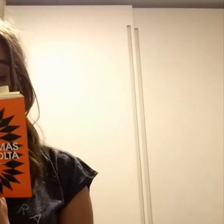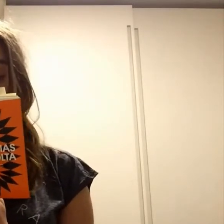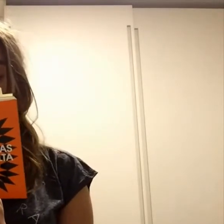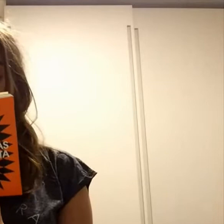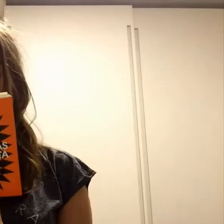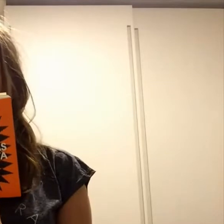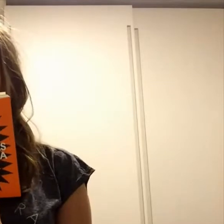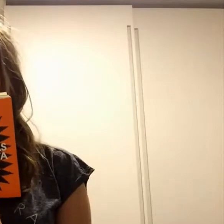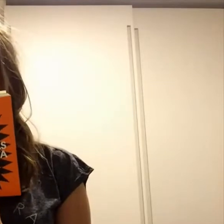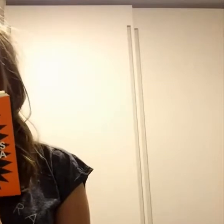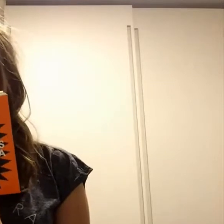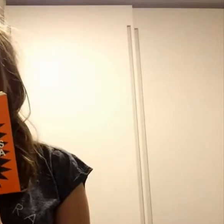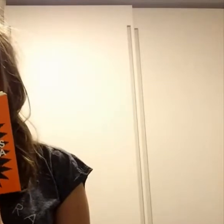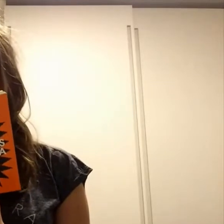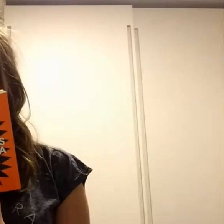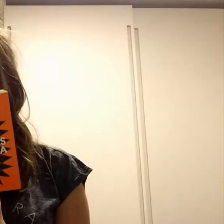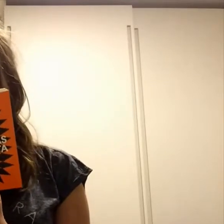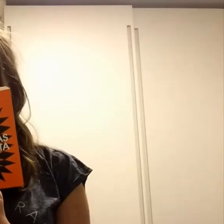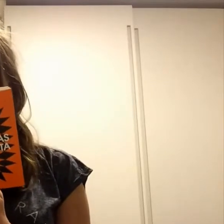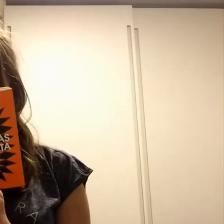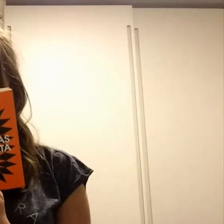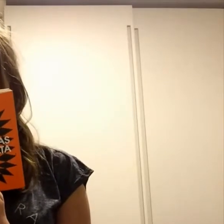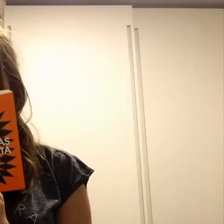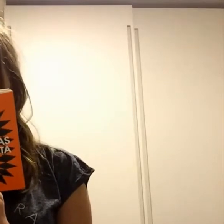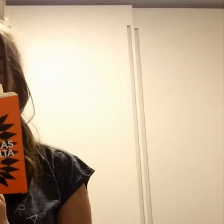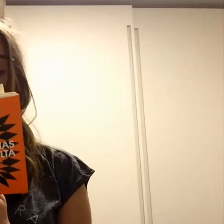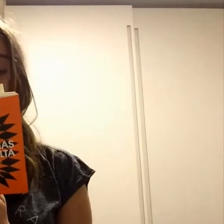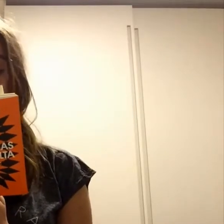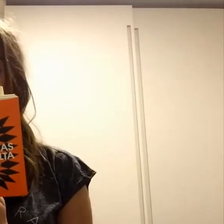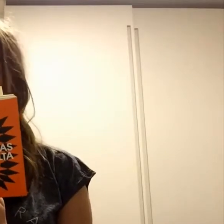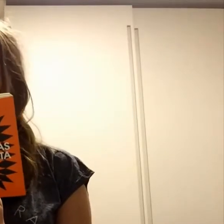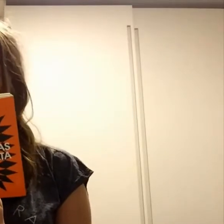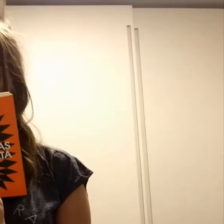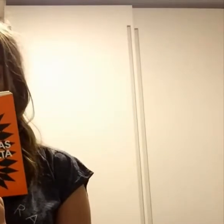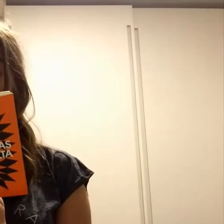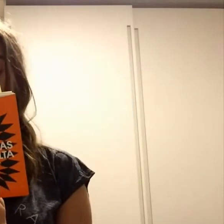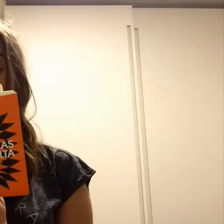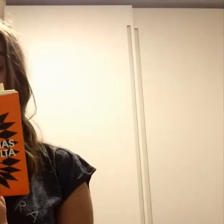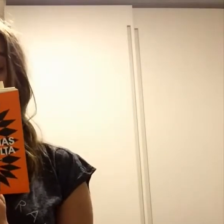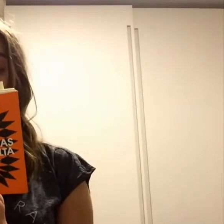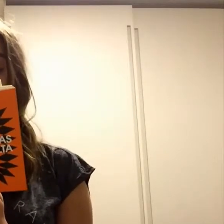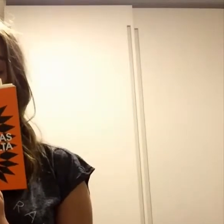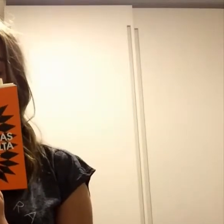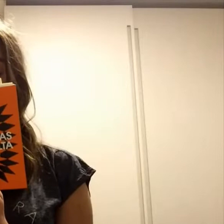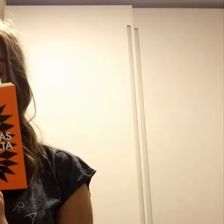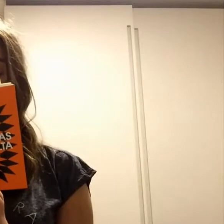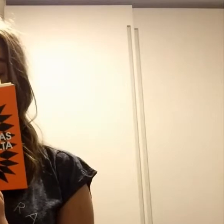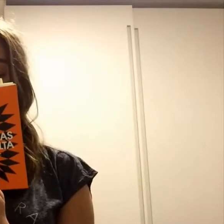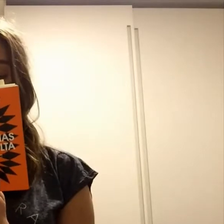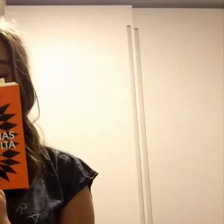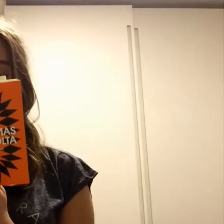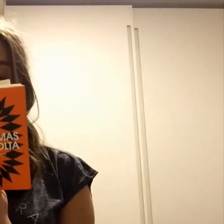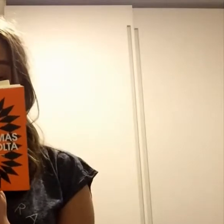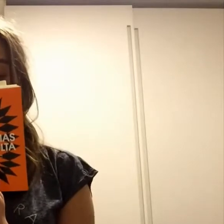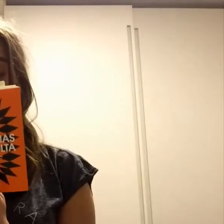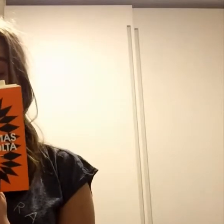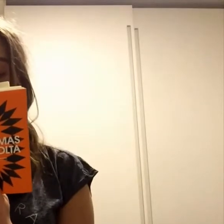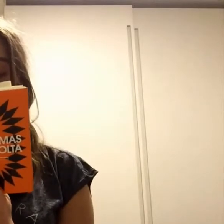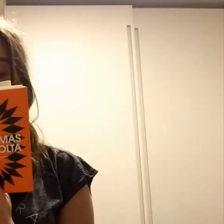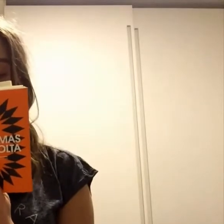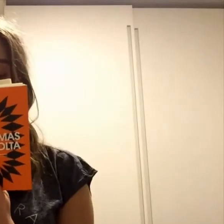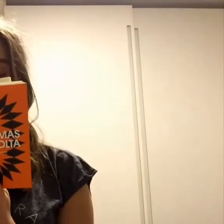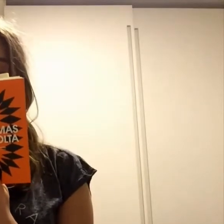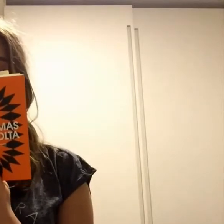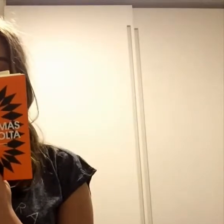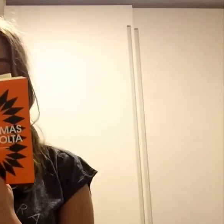não é. Medida vazia de conteúdo. Entretanto, não quero mais me sujeitar a tanta sensibilidade estéril. O